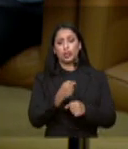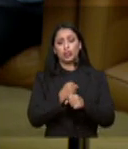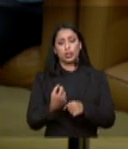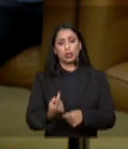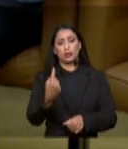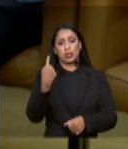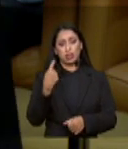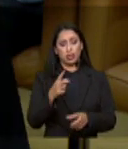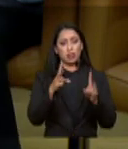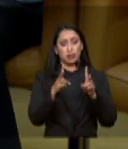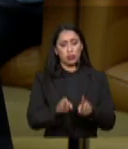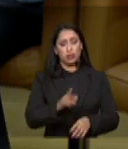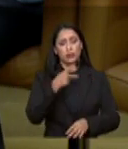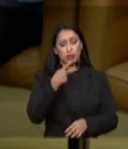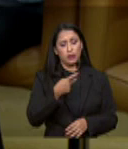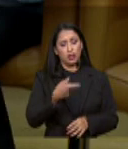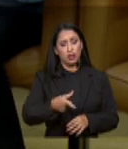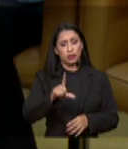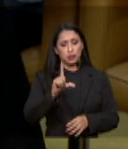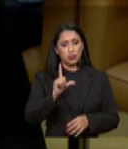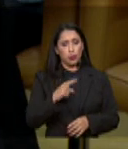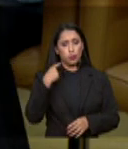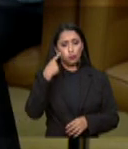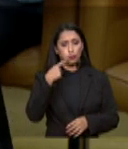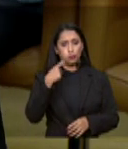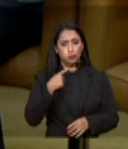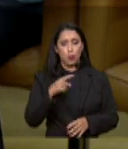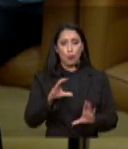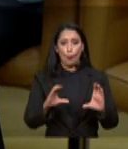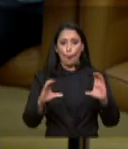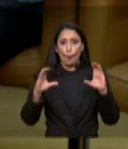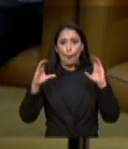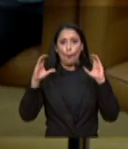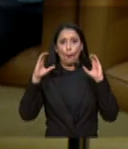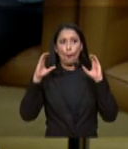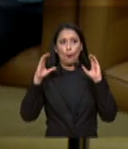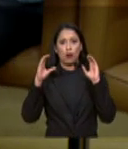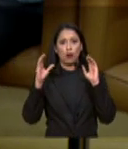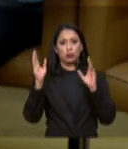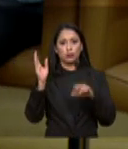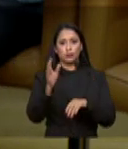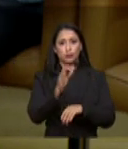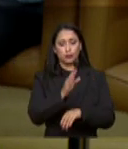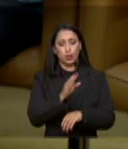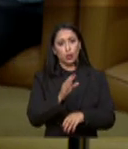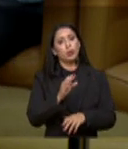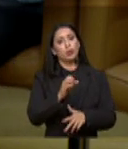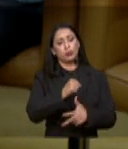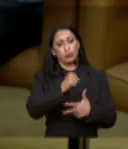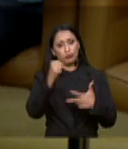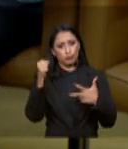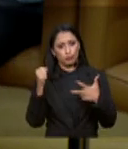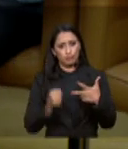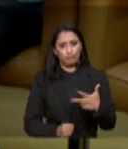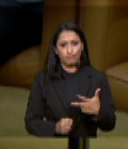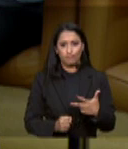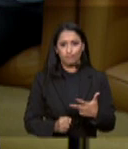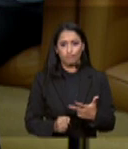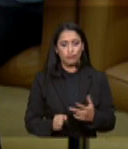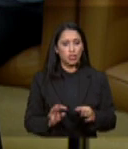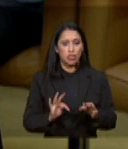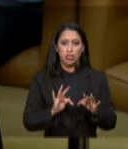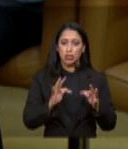relataram. O completo estado de omissão do Estado brasileiro, excelências, está